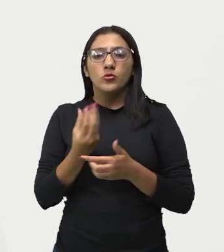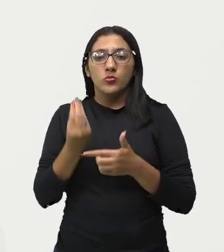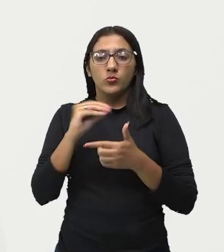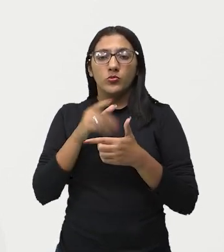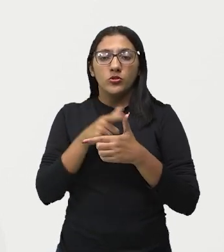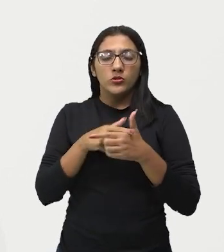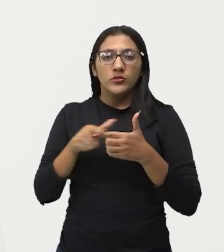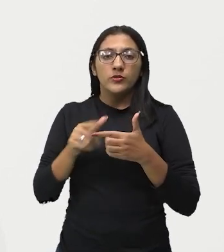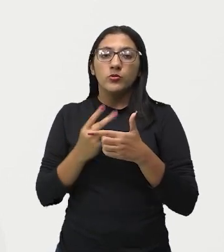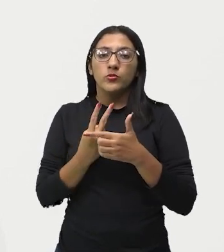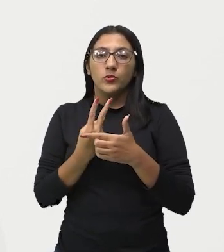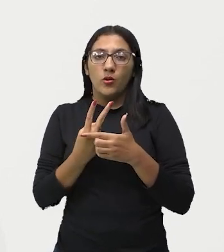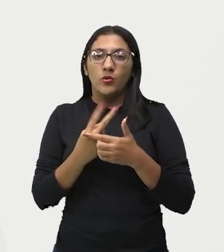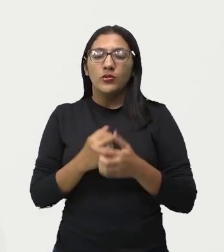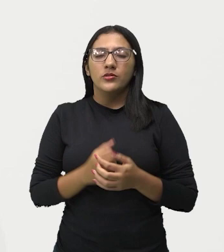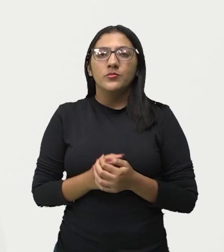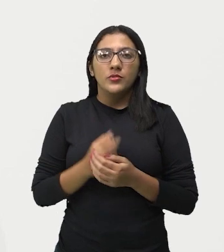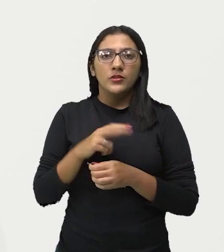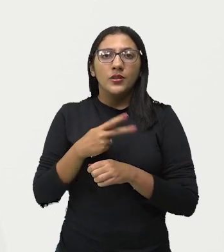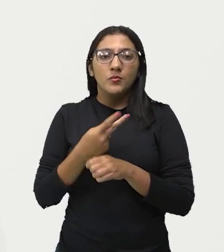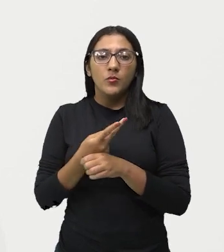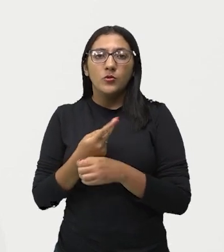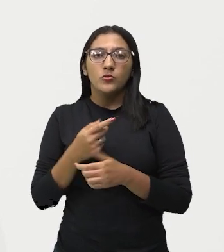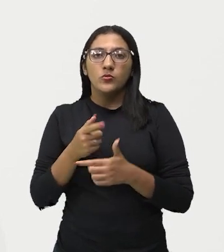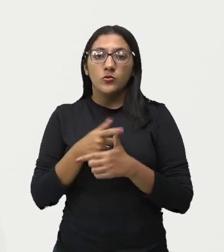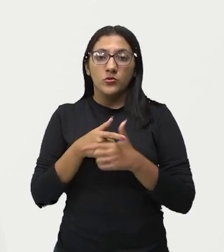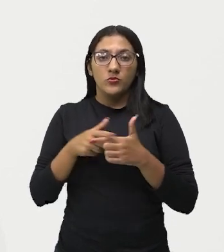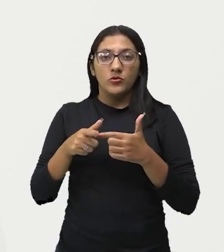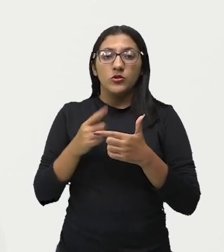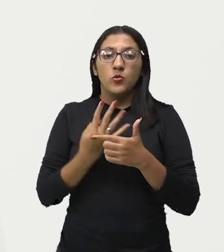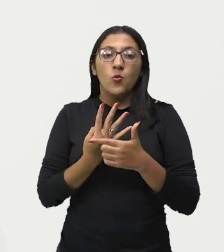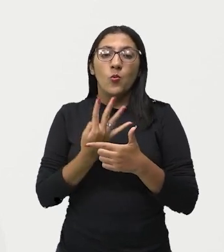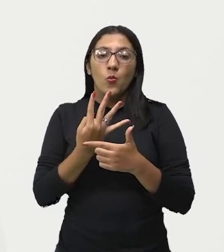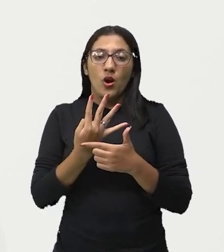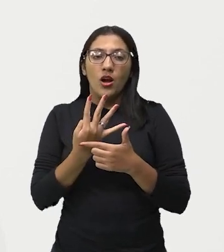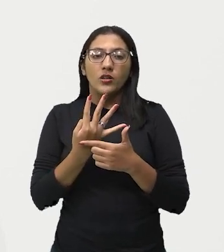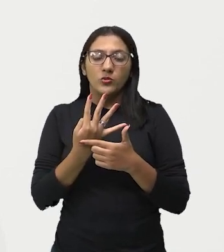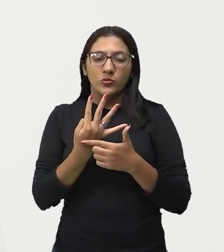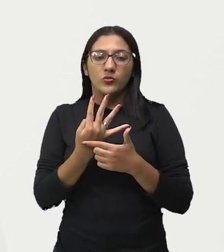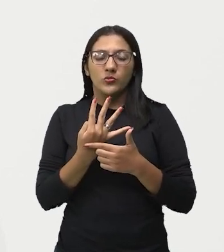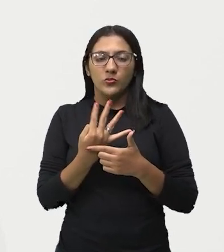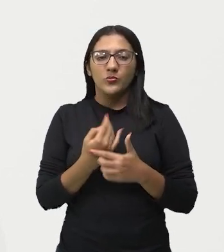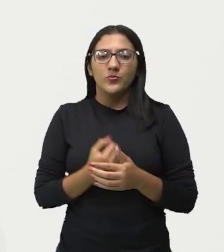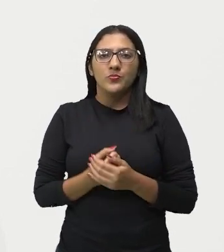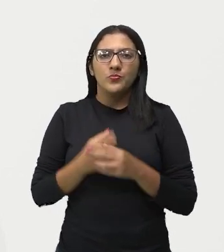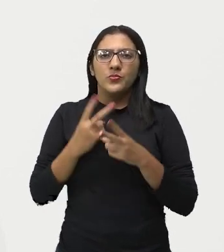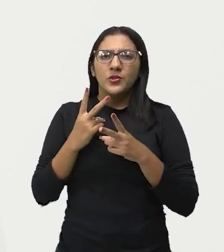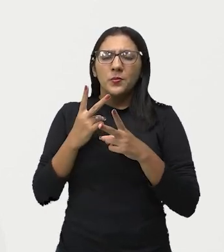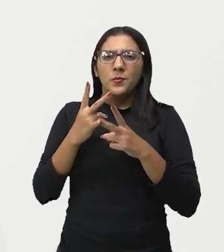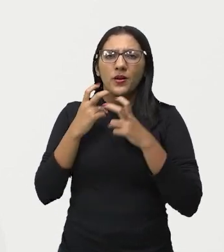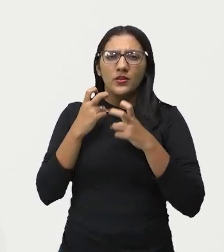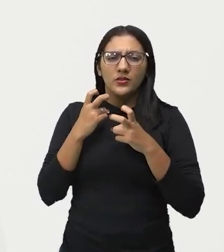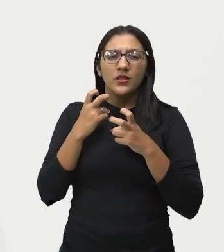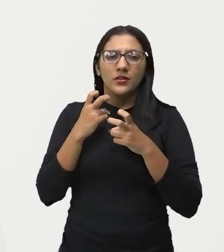tá legal? Depois é o 4, o 3.